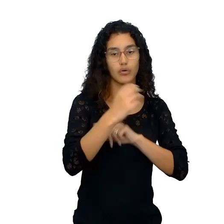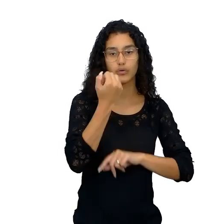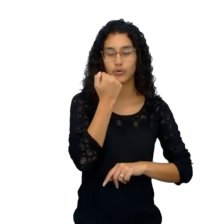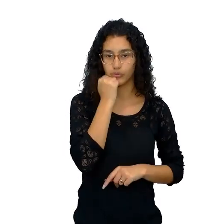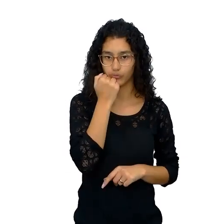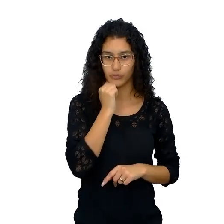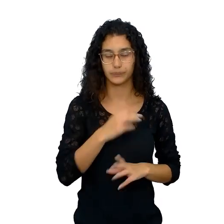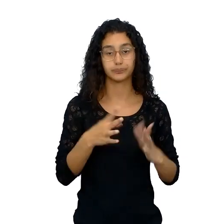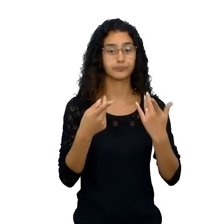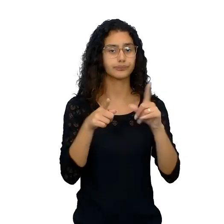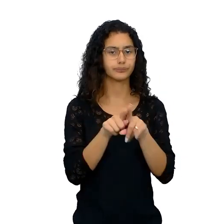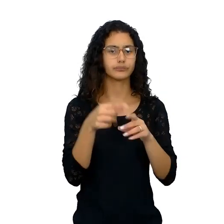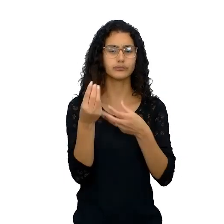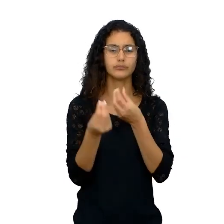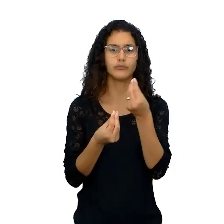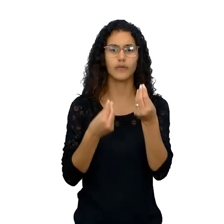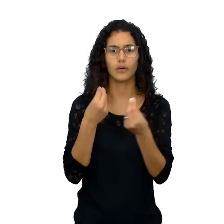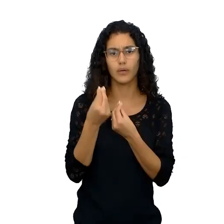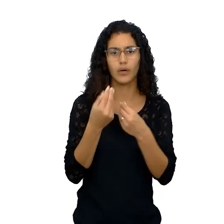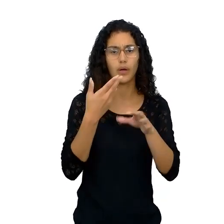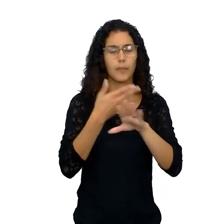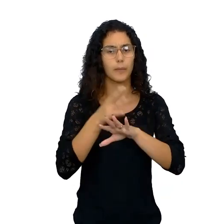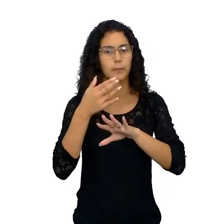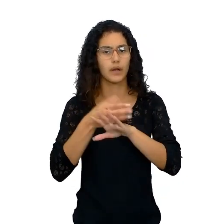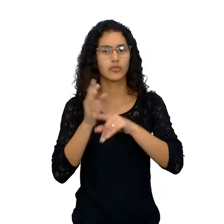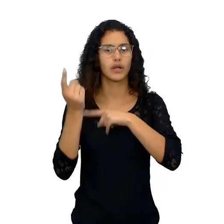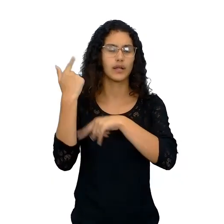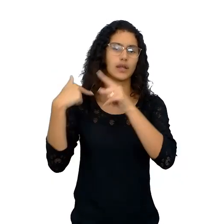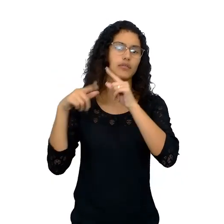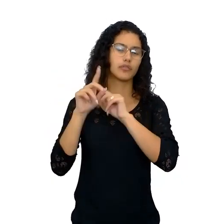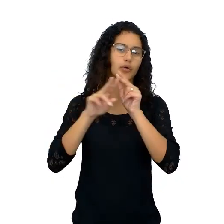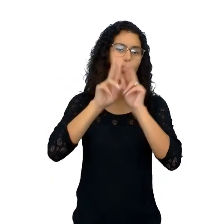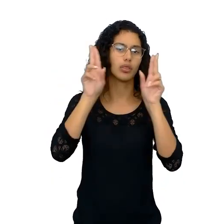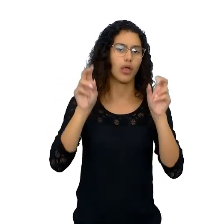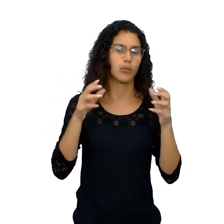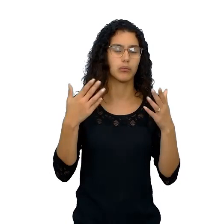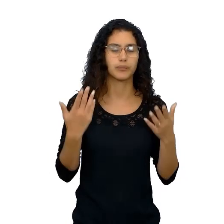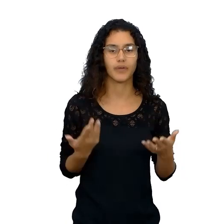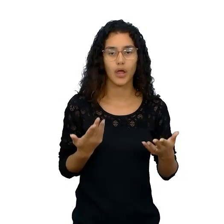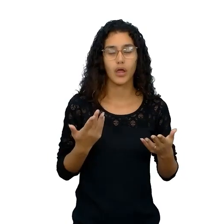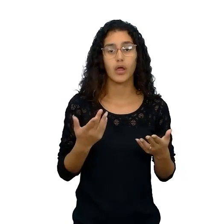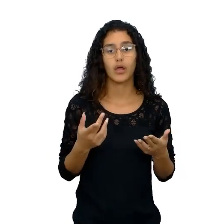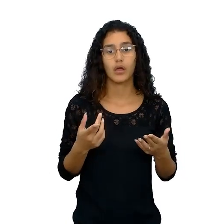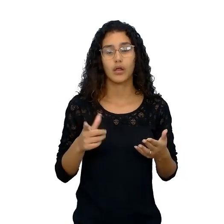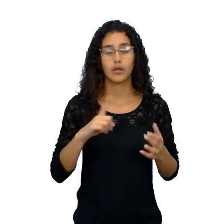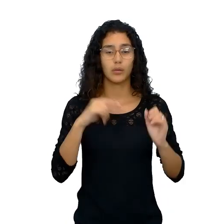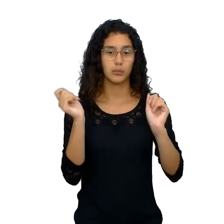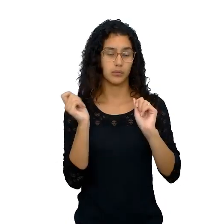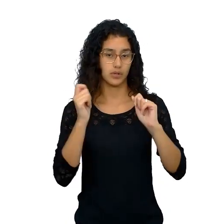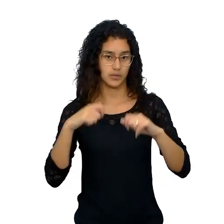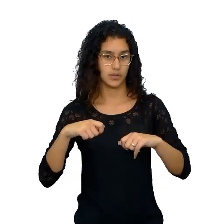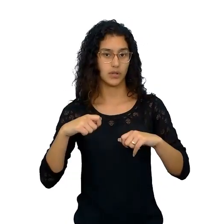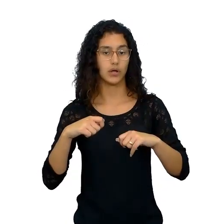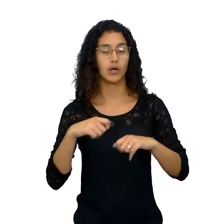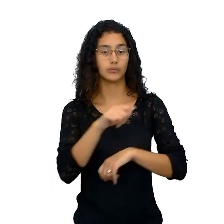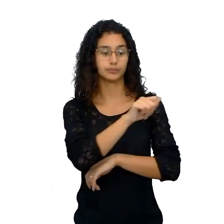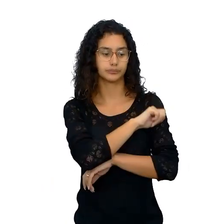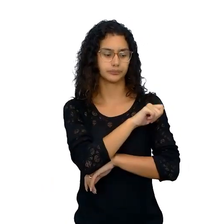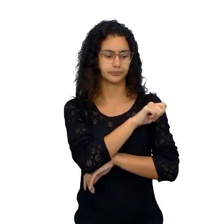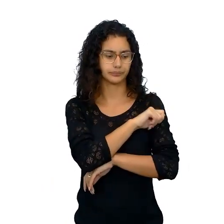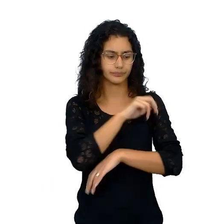sociocientíficos. Então, também, como será que essa minha prática desenvolvia essas temáticas, né? Será que eu possibilitava aos